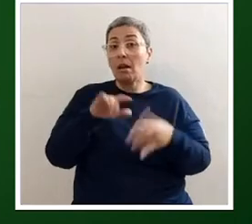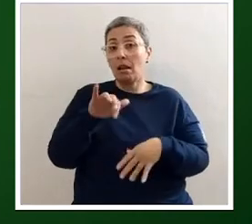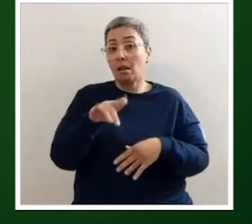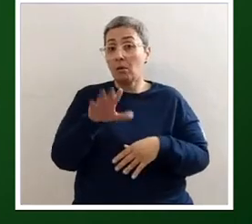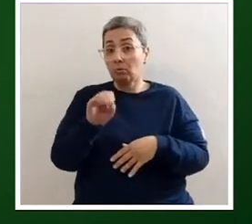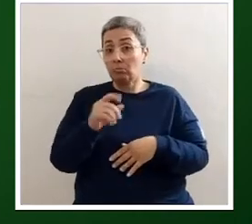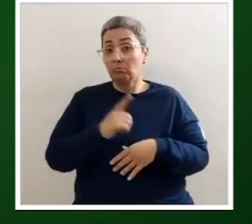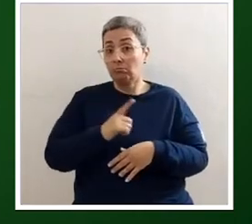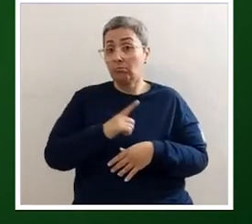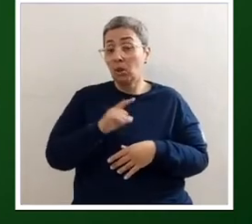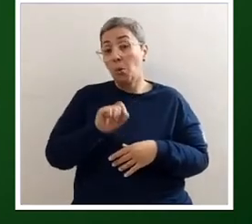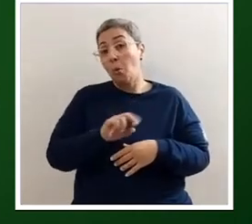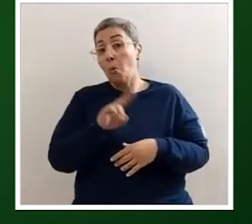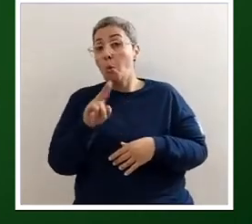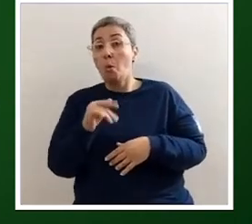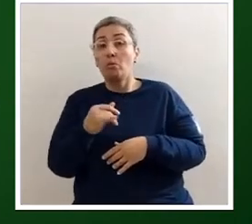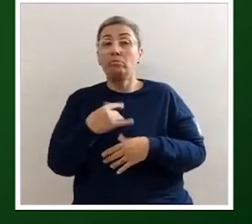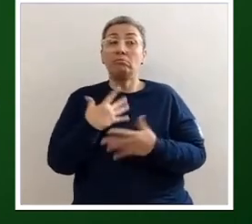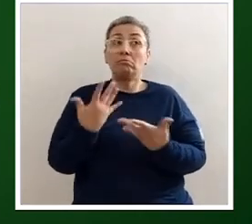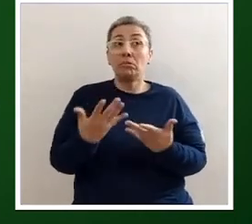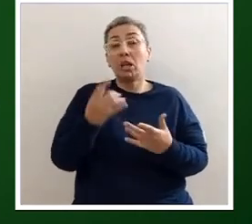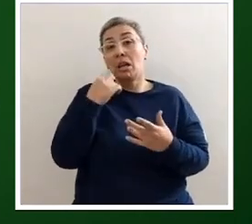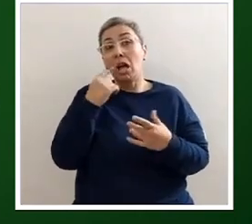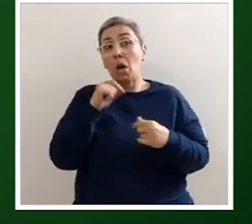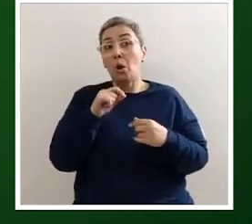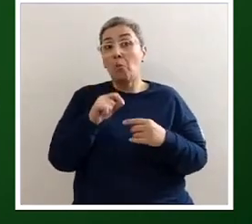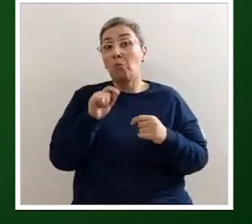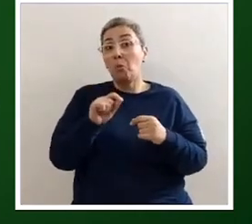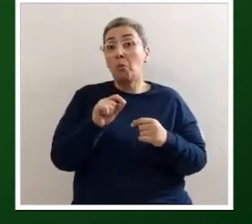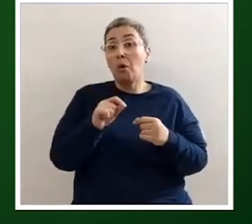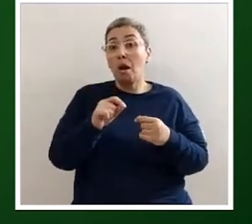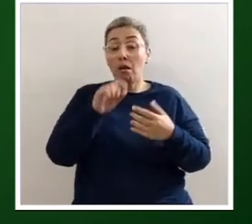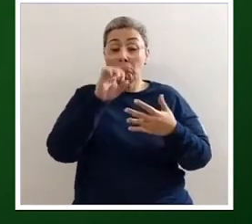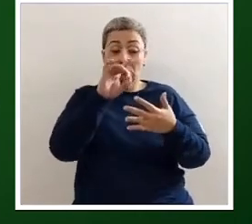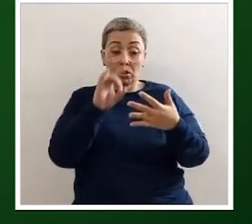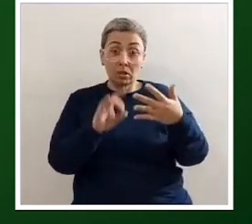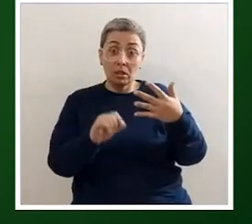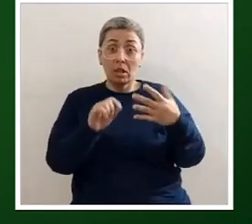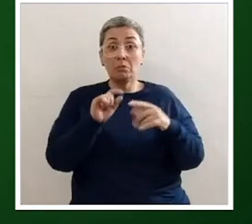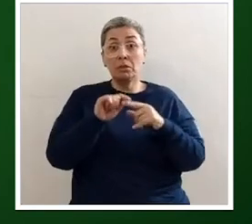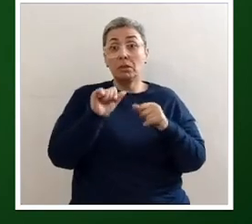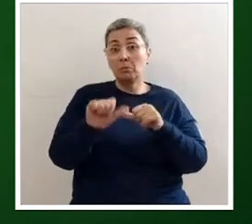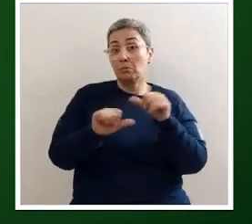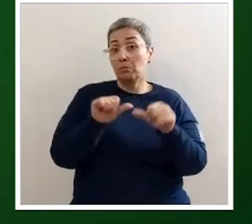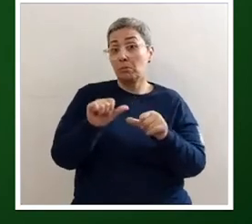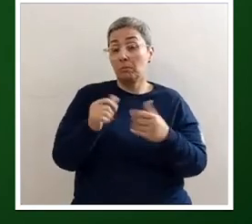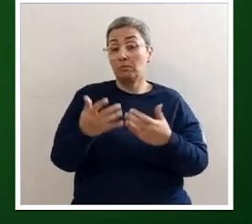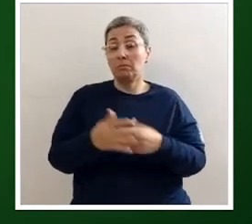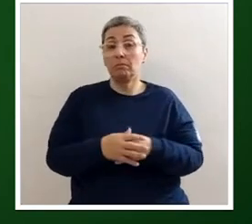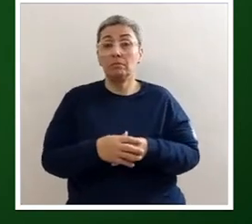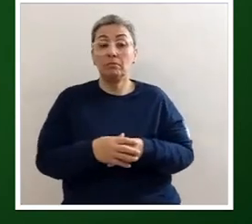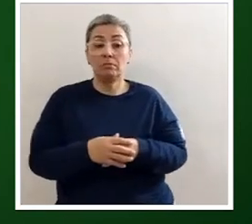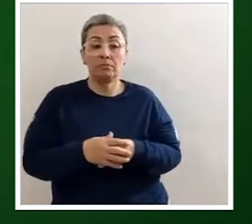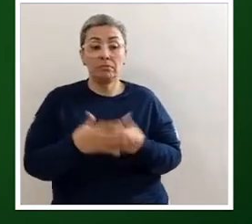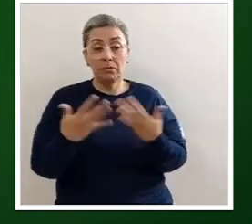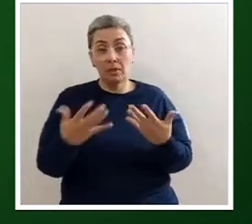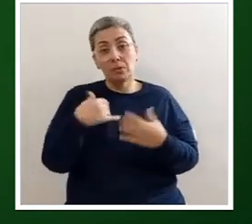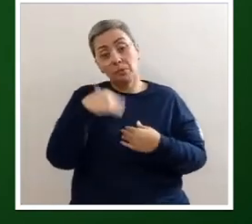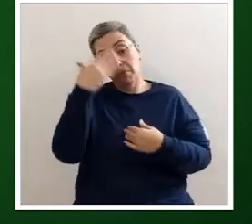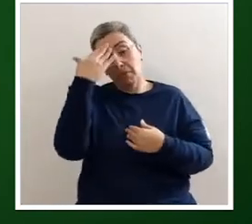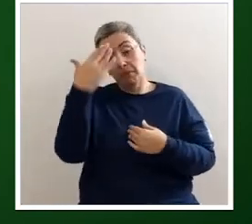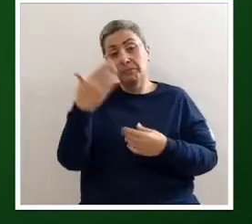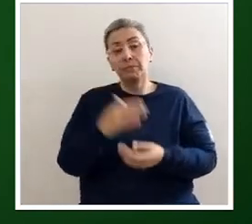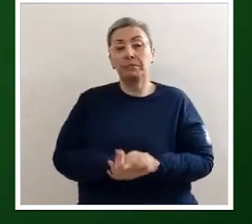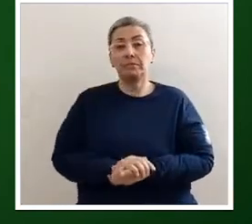laudo ou você acha que isso é um aspecto precisa ser desmistificado obrigada